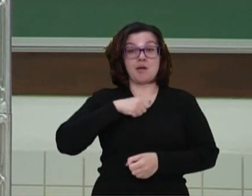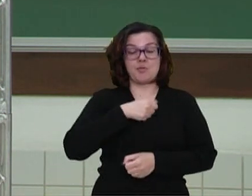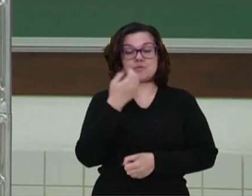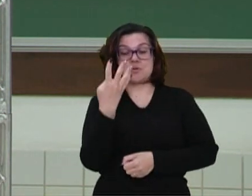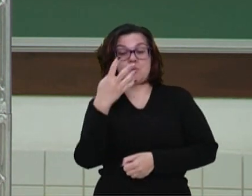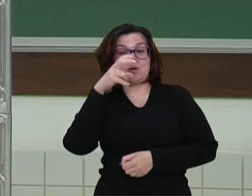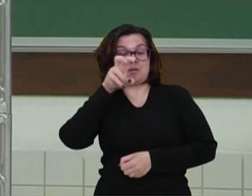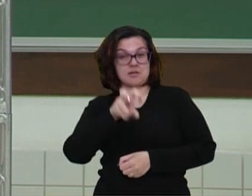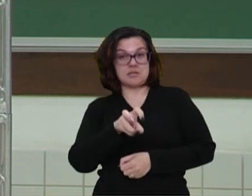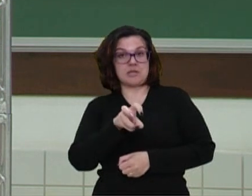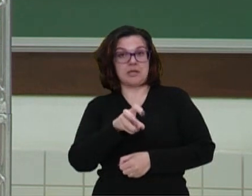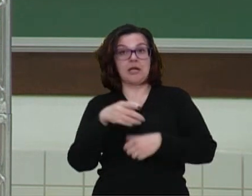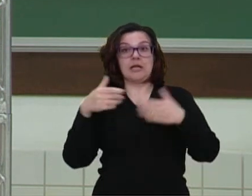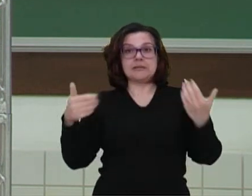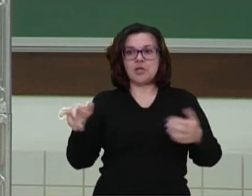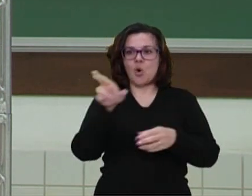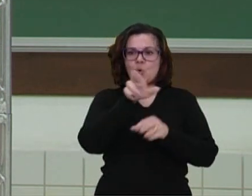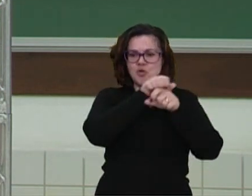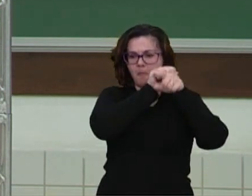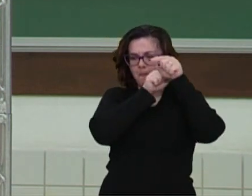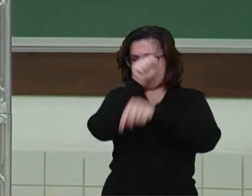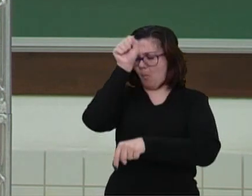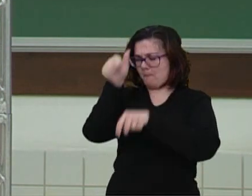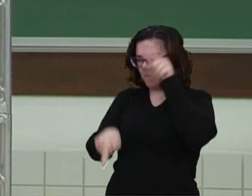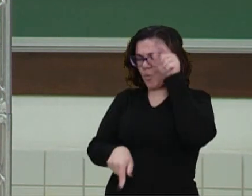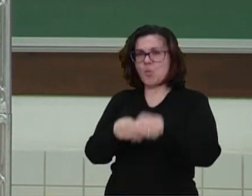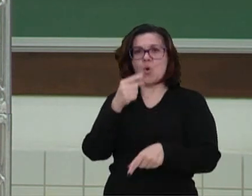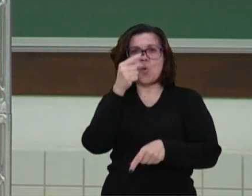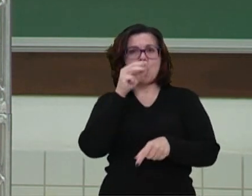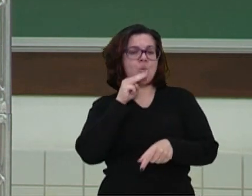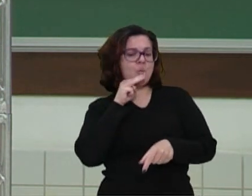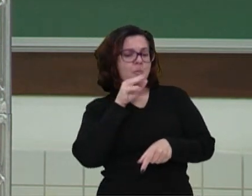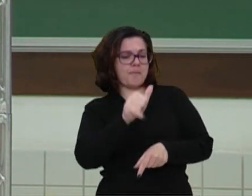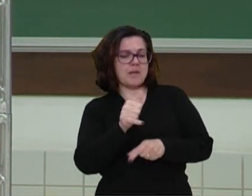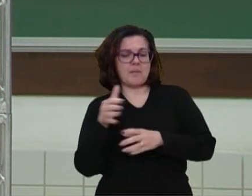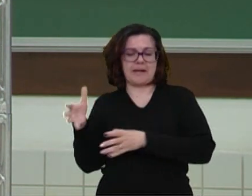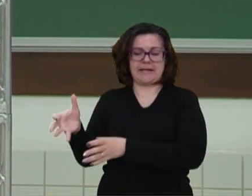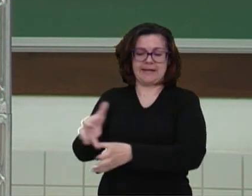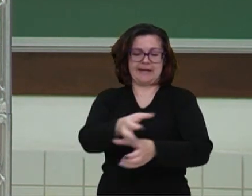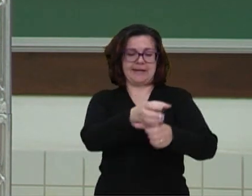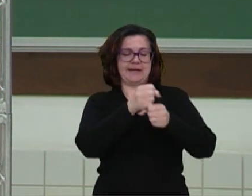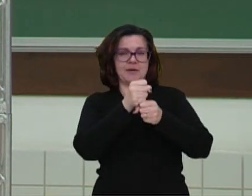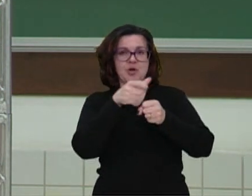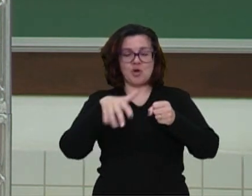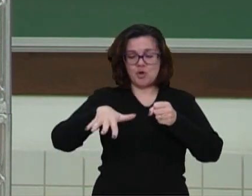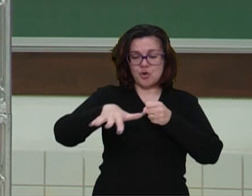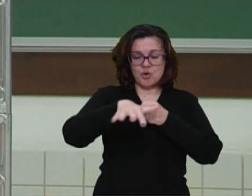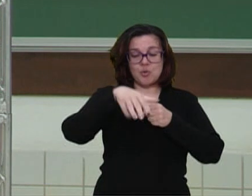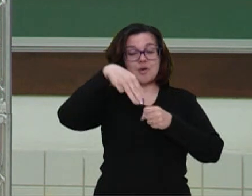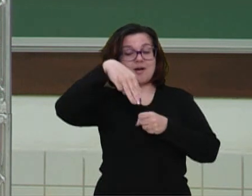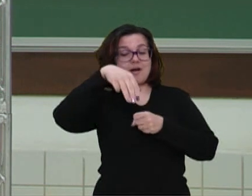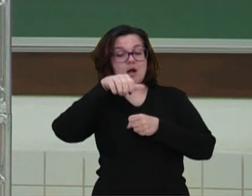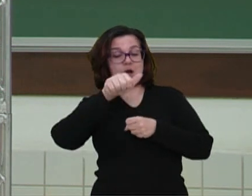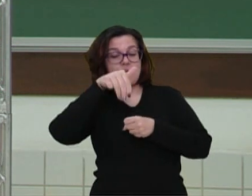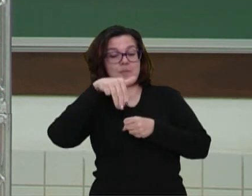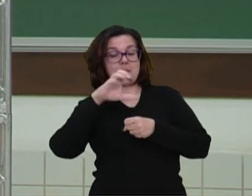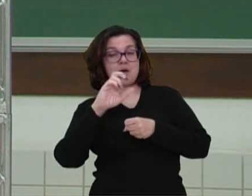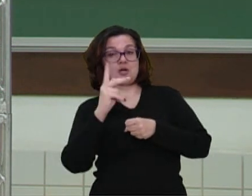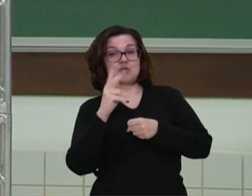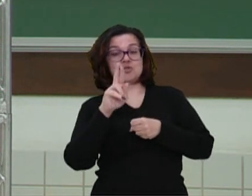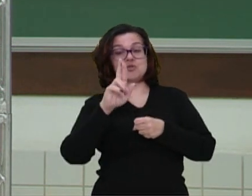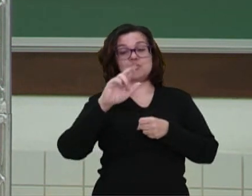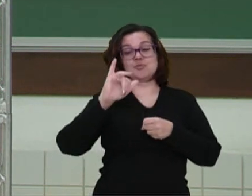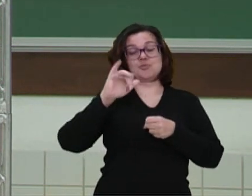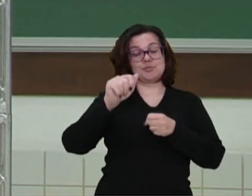soviéticos fazem um ataque maciço, mais de 1,5 milhão de soldados soviéticos, para retomar a região da Manchúria, que estava ocupada pelos